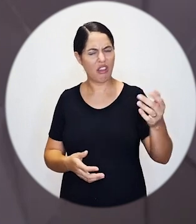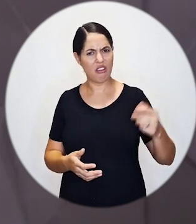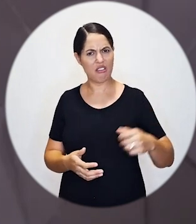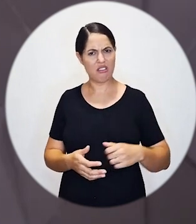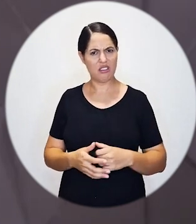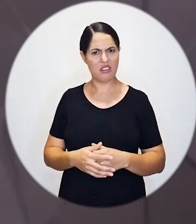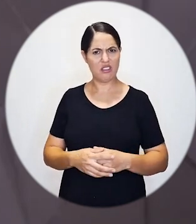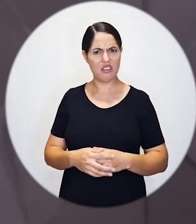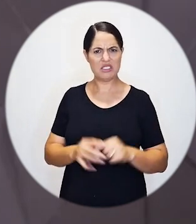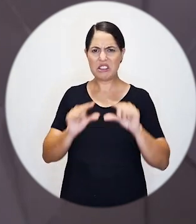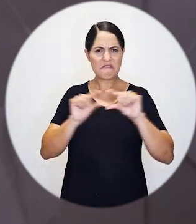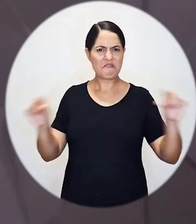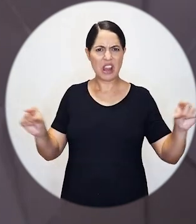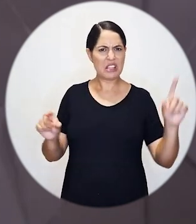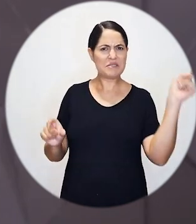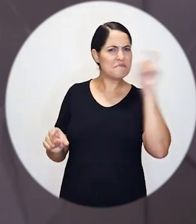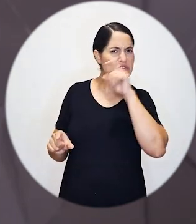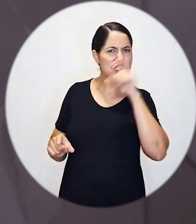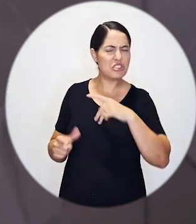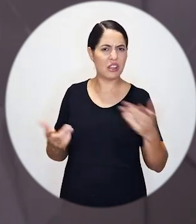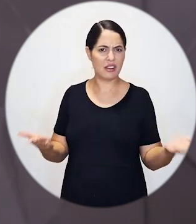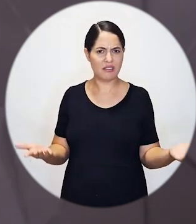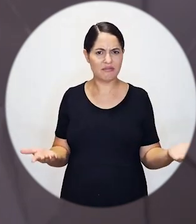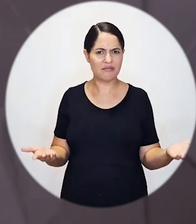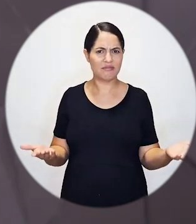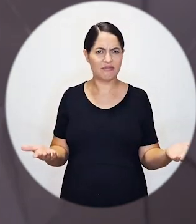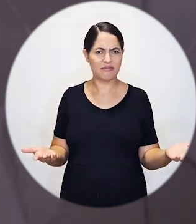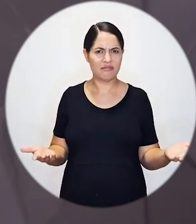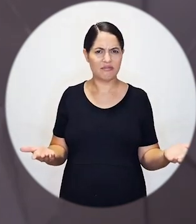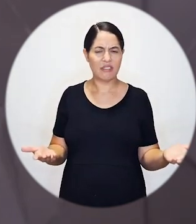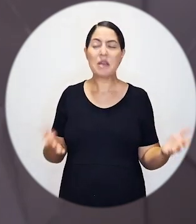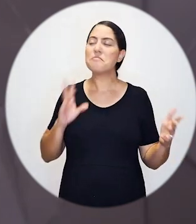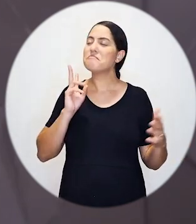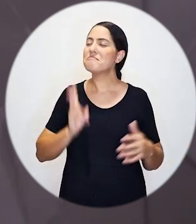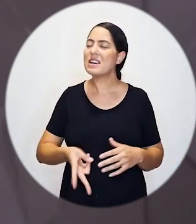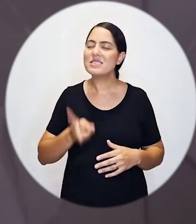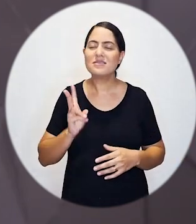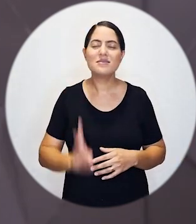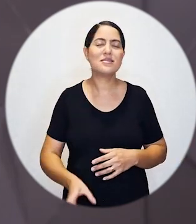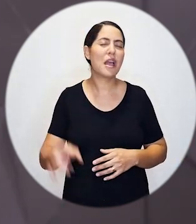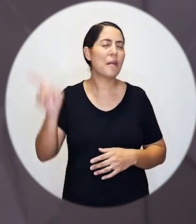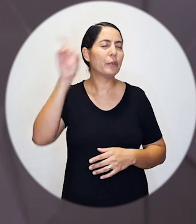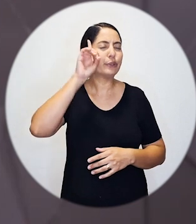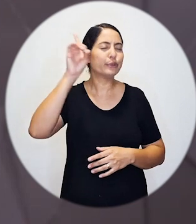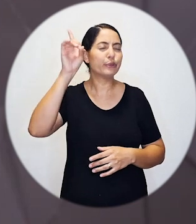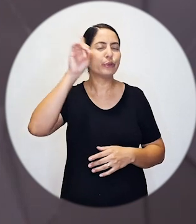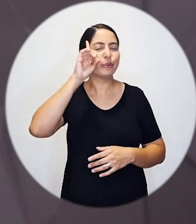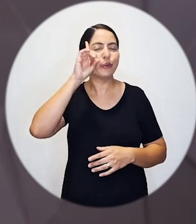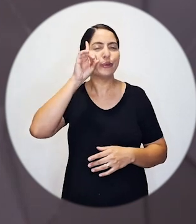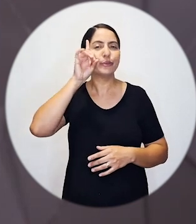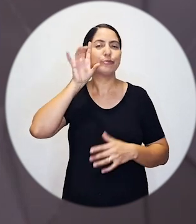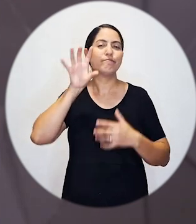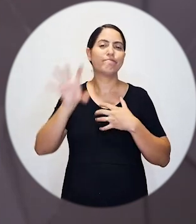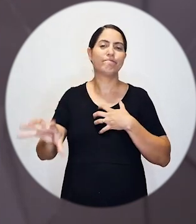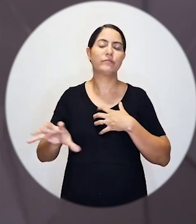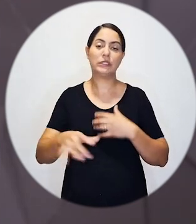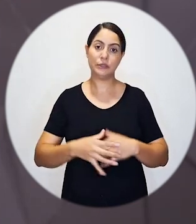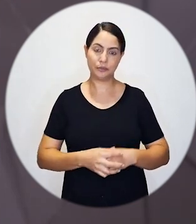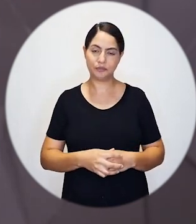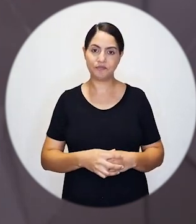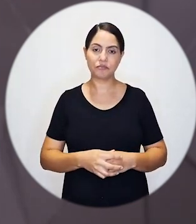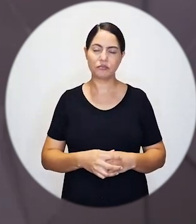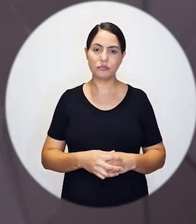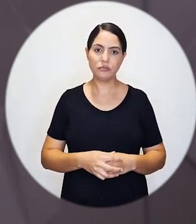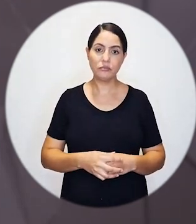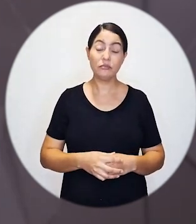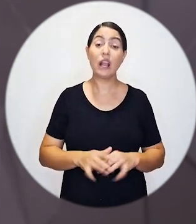mentiroso do que essa frase. E eu ouço isso todos os dias.